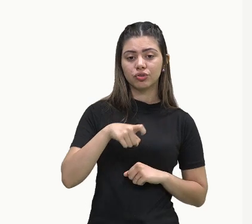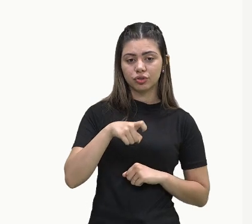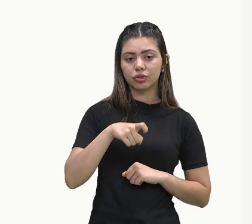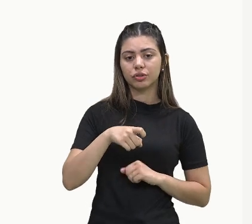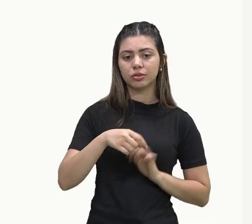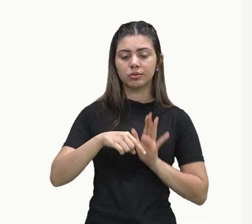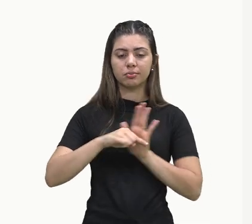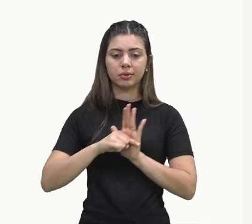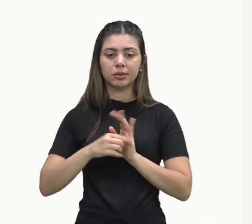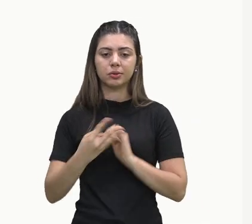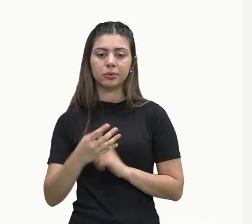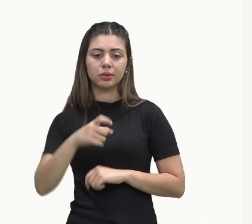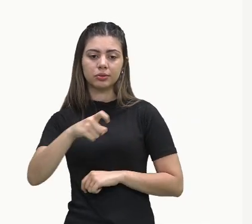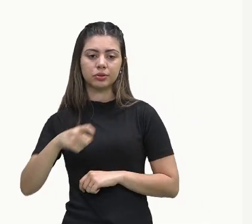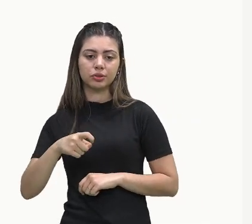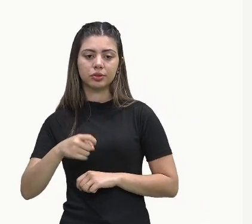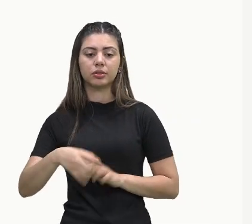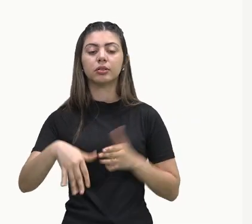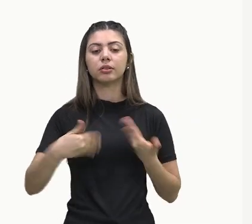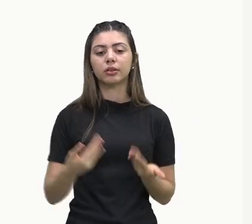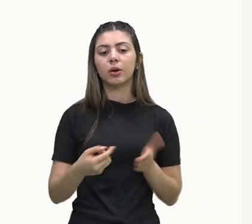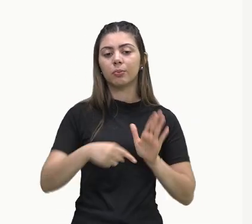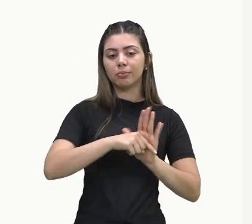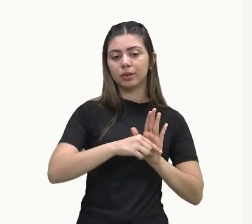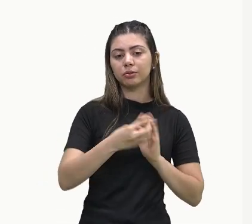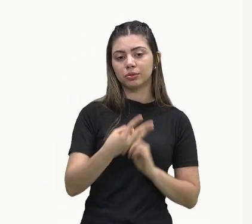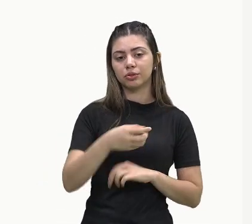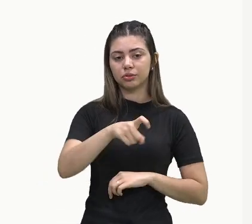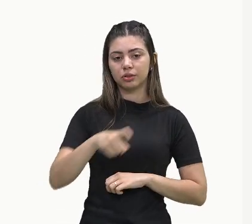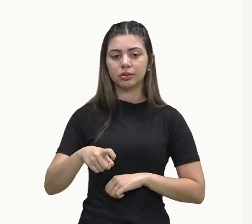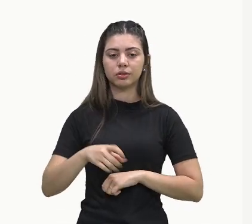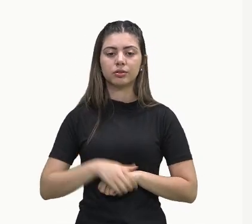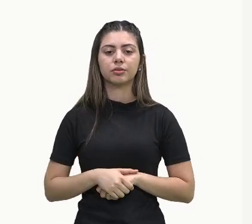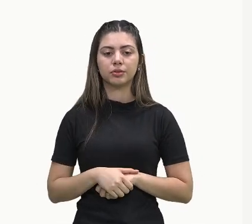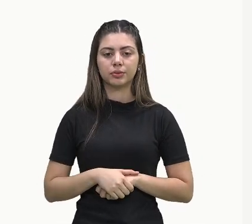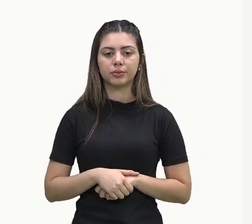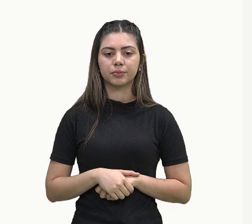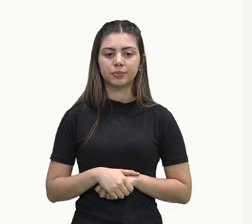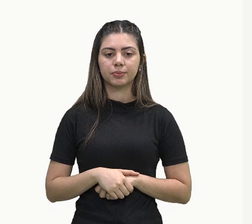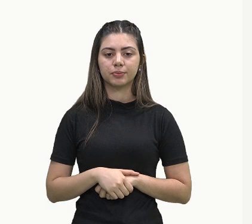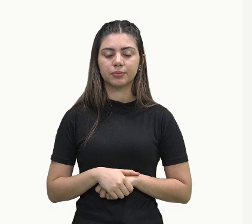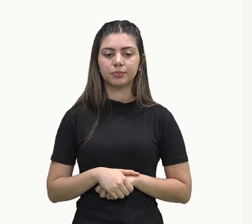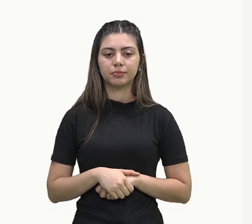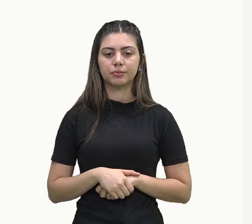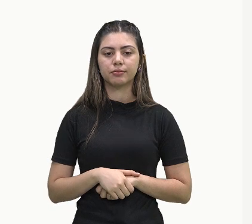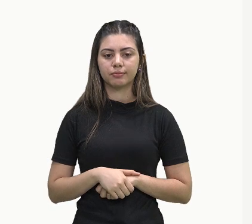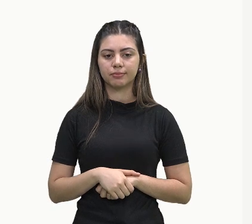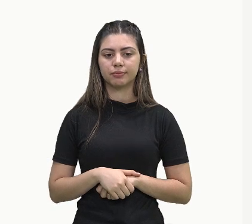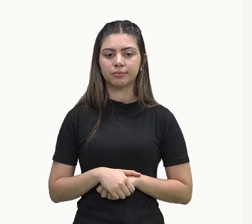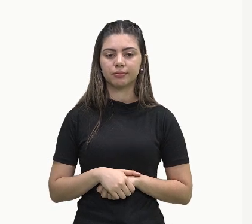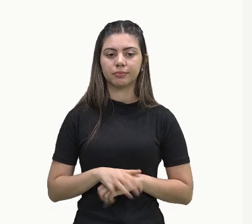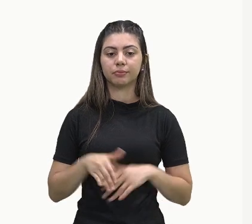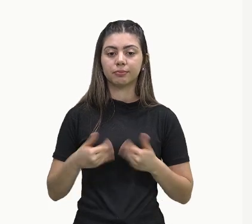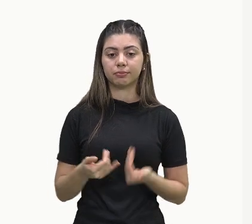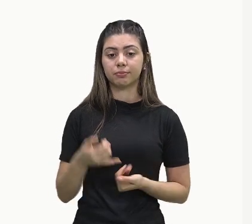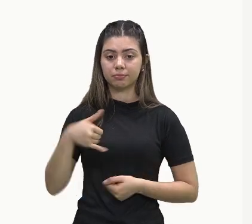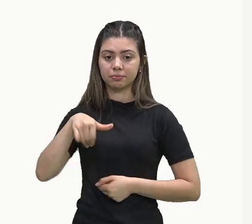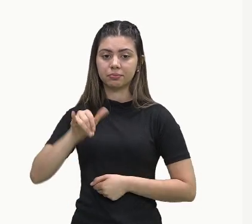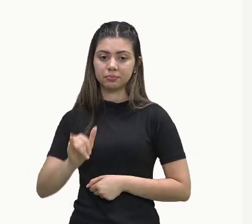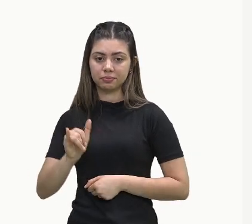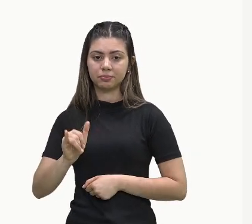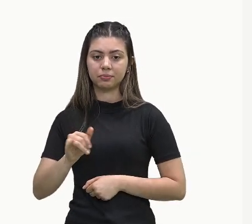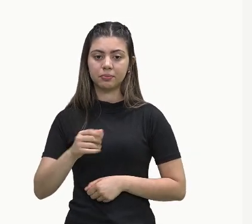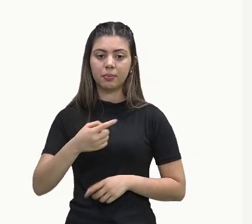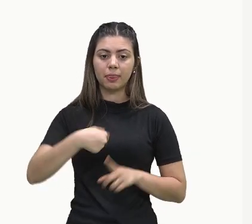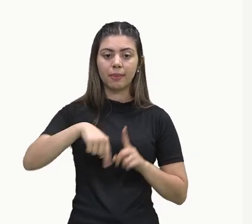- 4x subtrai Conserva o sinal do maior vai dar -3x certo agora com y